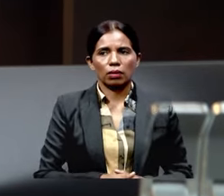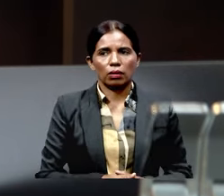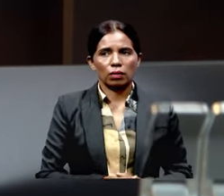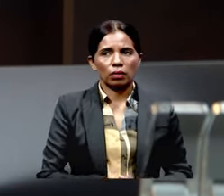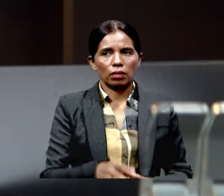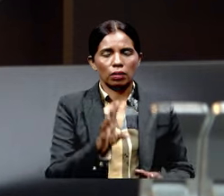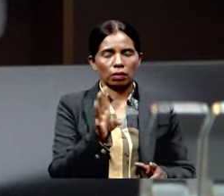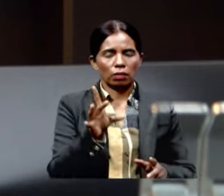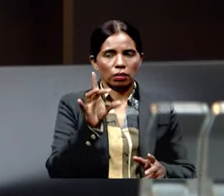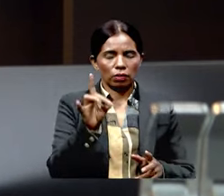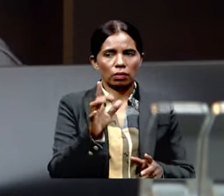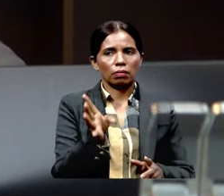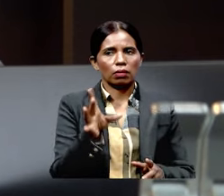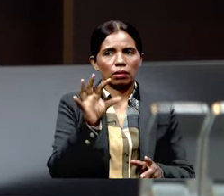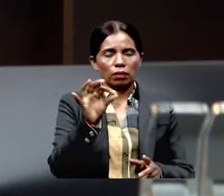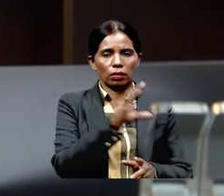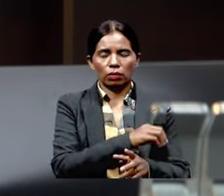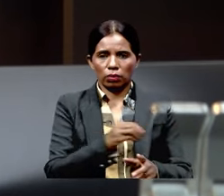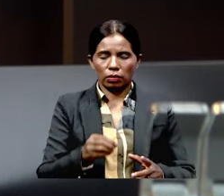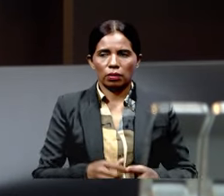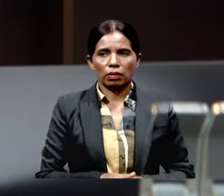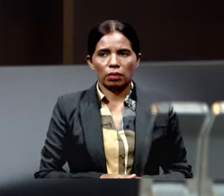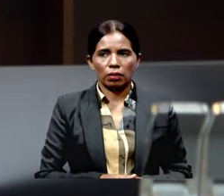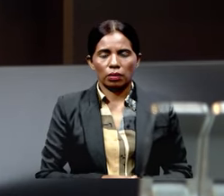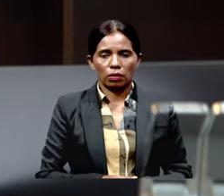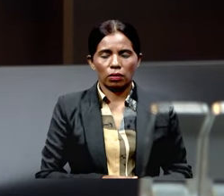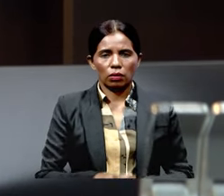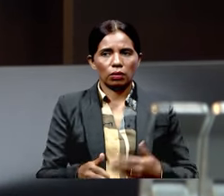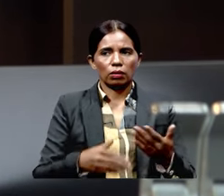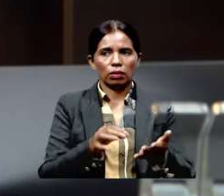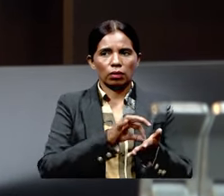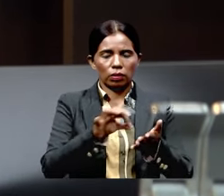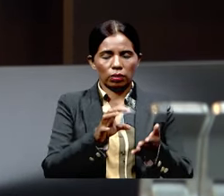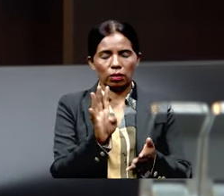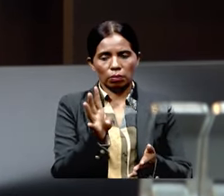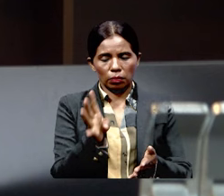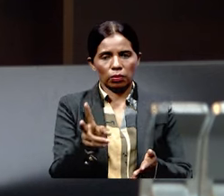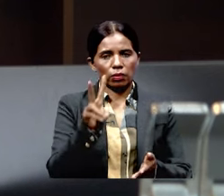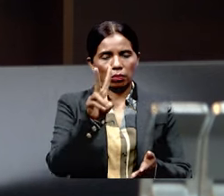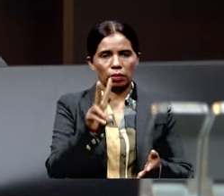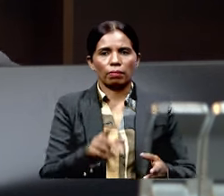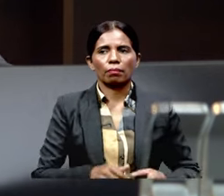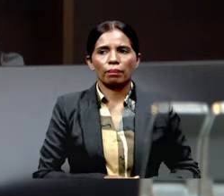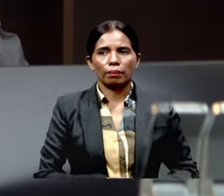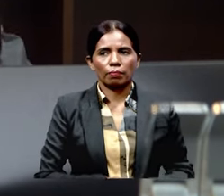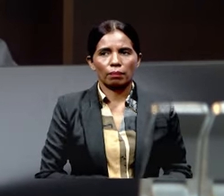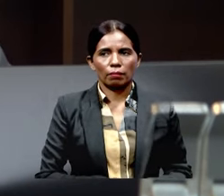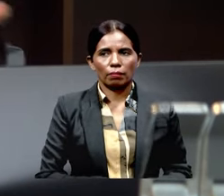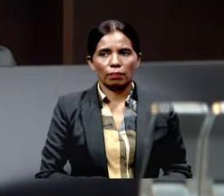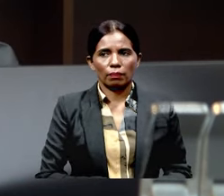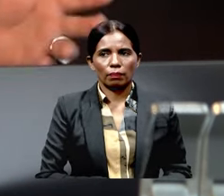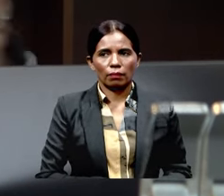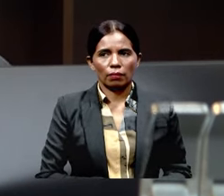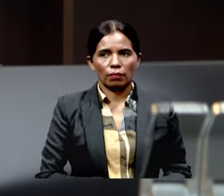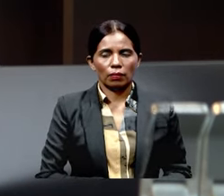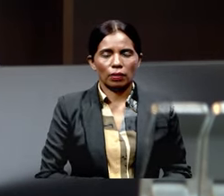48 46 ne por acaso hao la vane be minimum balun existe ma 42 ne ya mas depende ba kursi